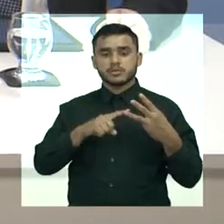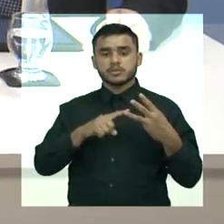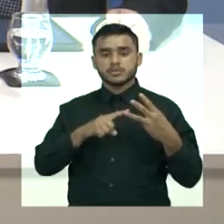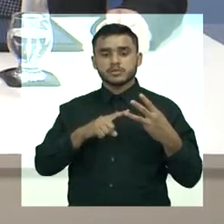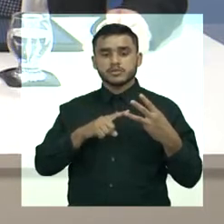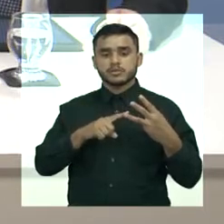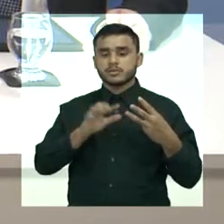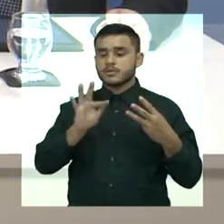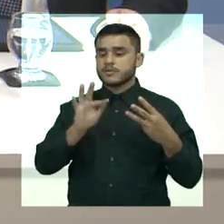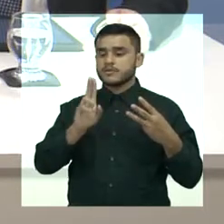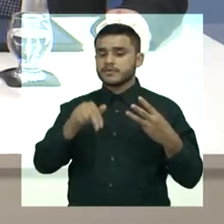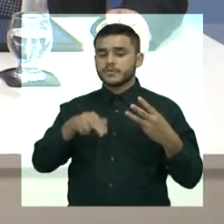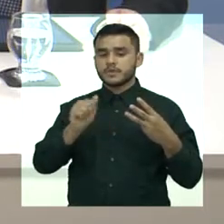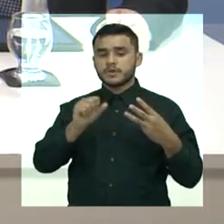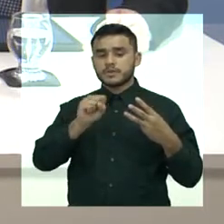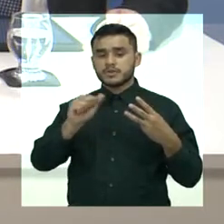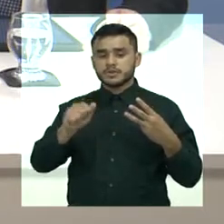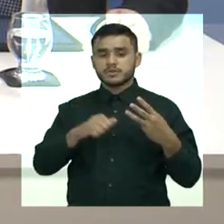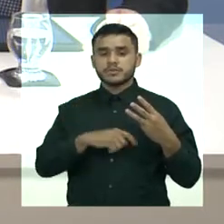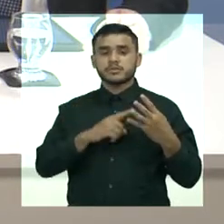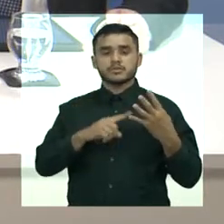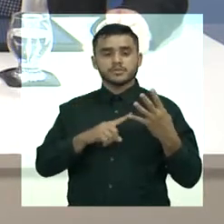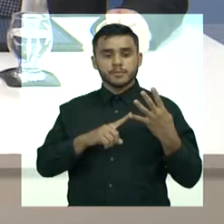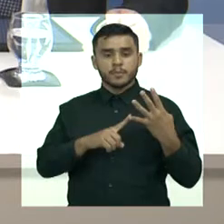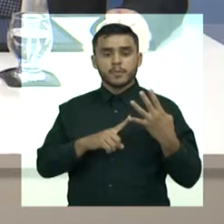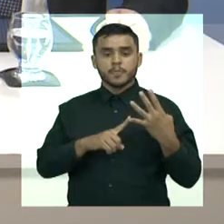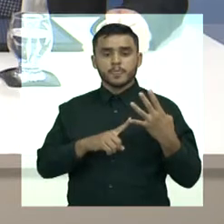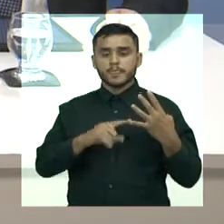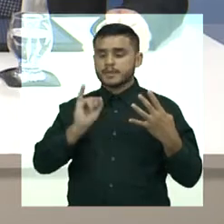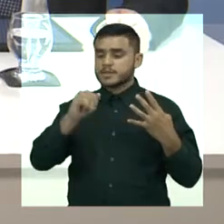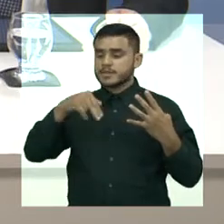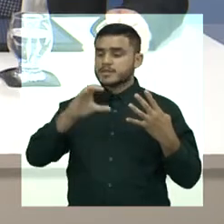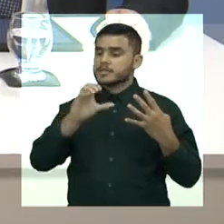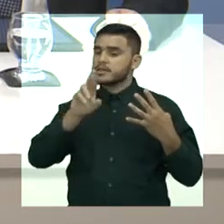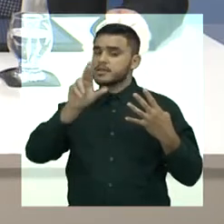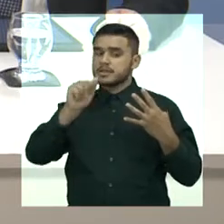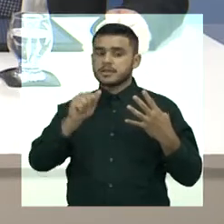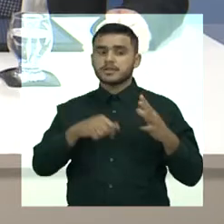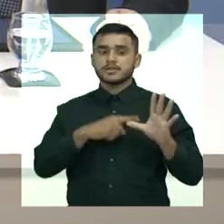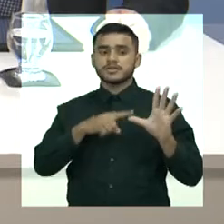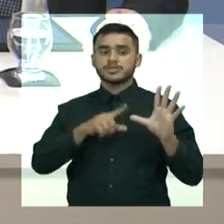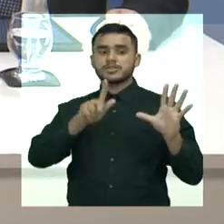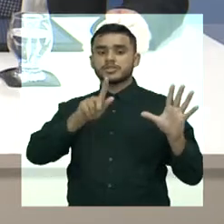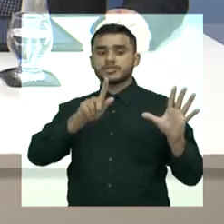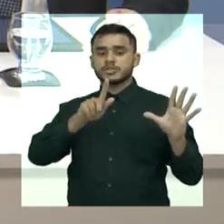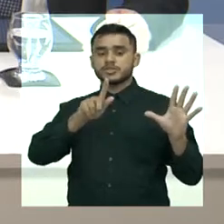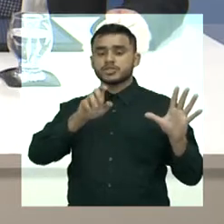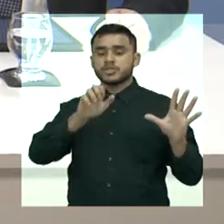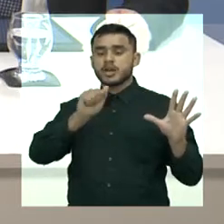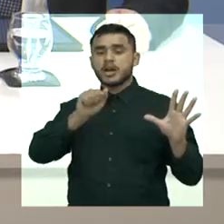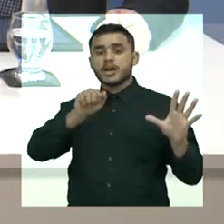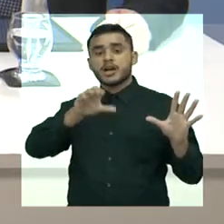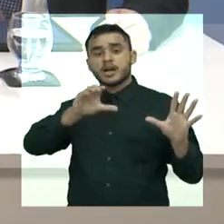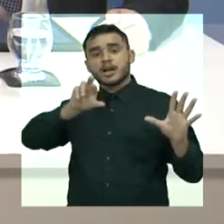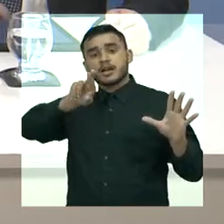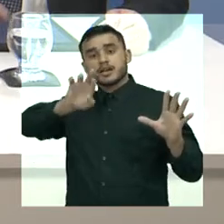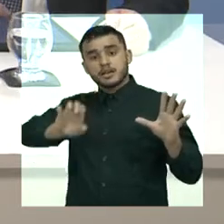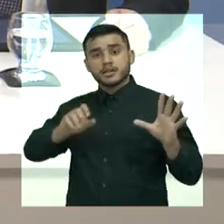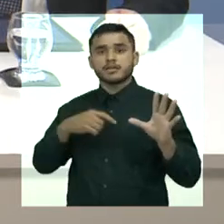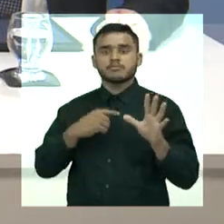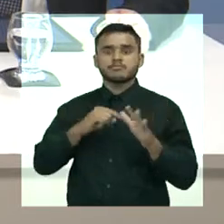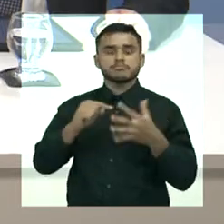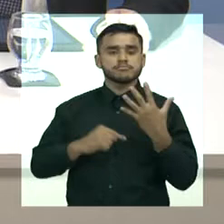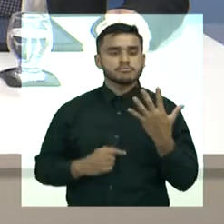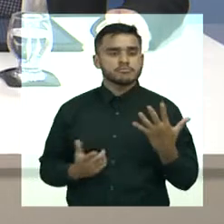Saúde, que é a FUNASA, Instituto Nacional de Colonização e Reforma Agrária, o INCRA, o GEAP, que é a Autogestão em Saúde, a